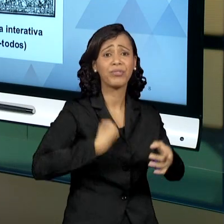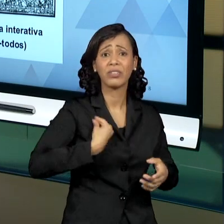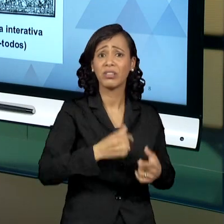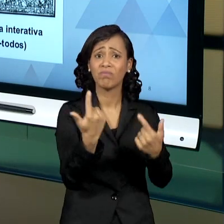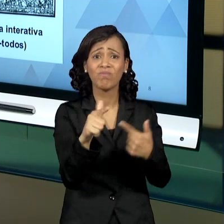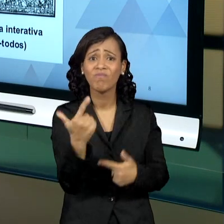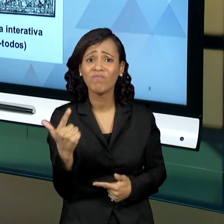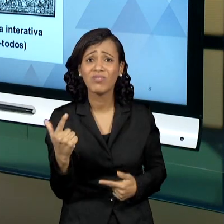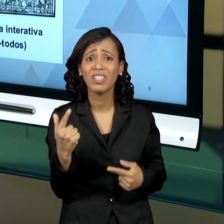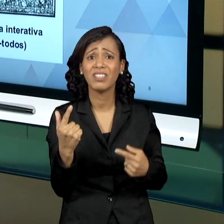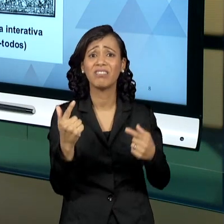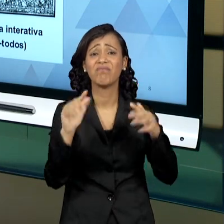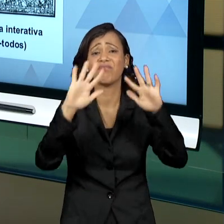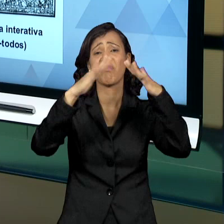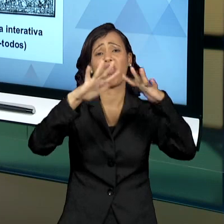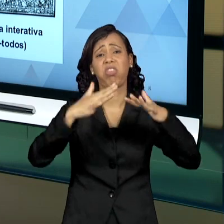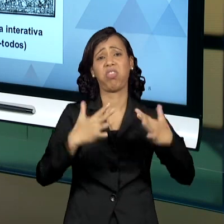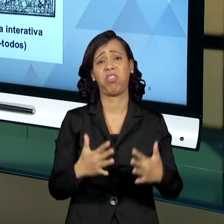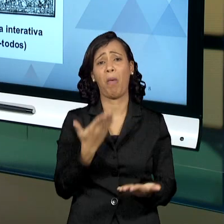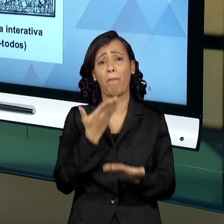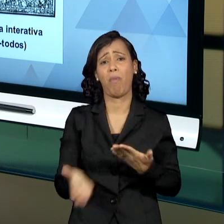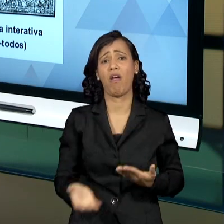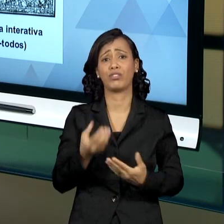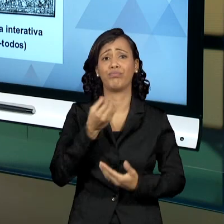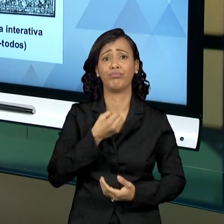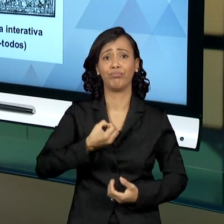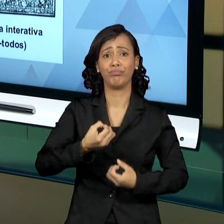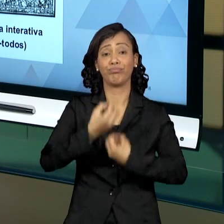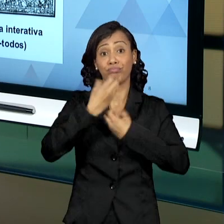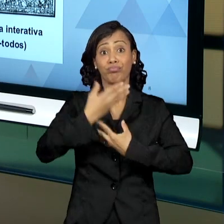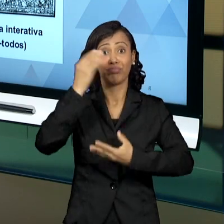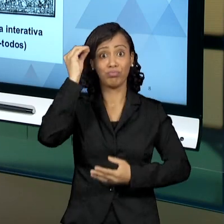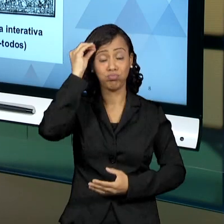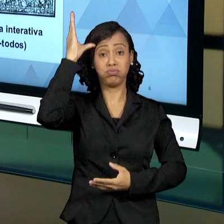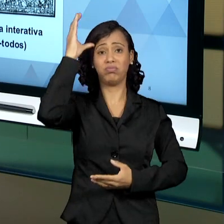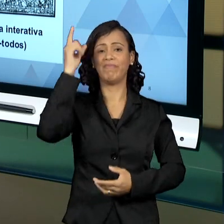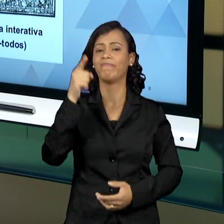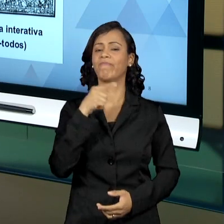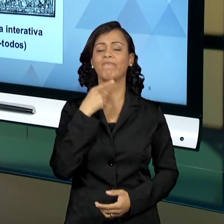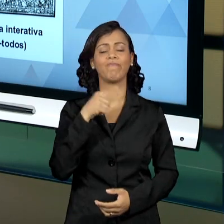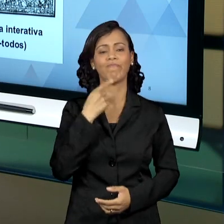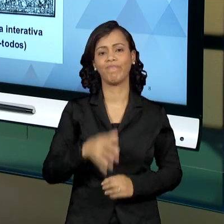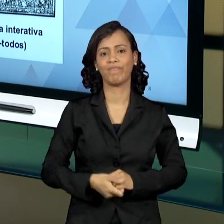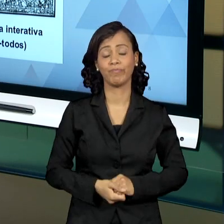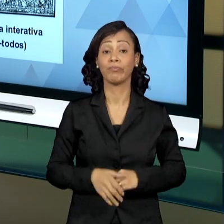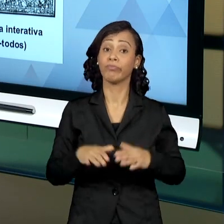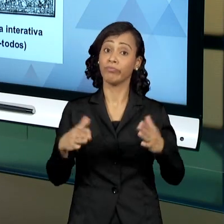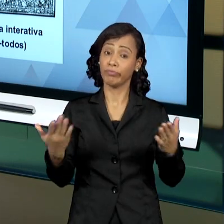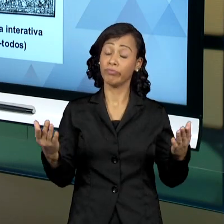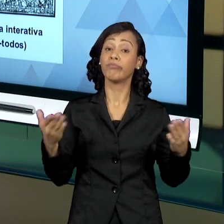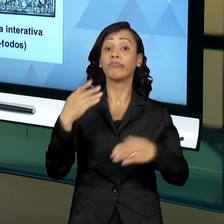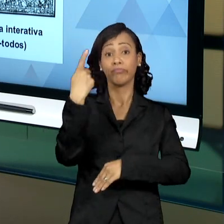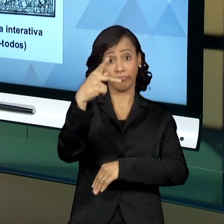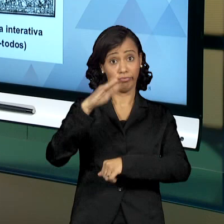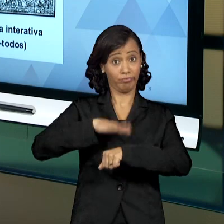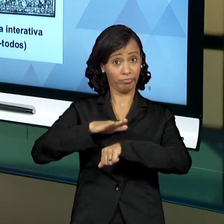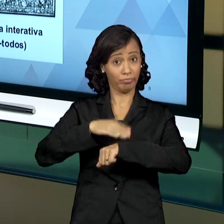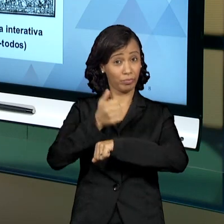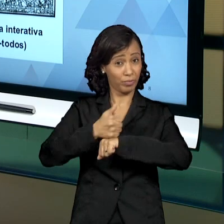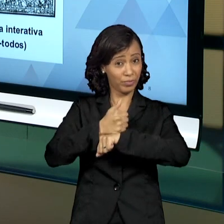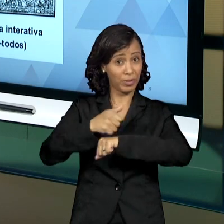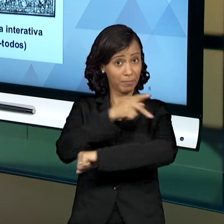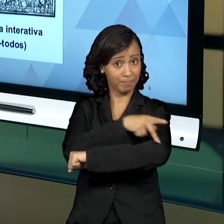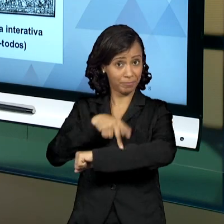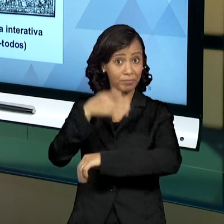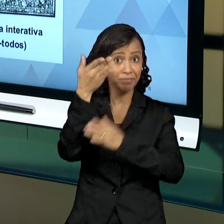a escola não sobreviverá. Então, você, futuro professor da pedagogia, é fundamental se